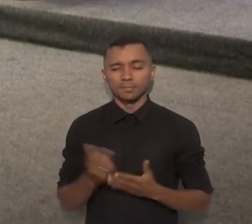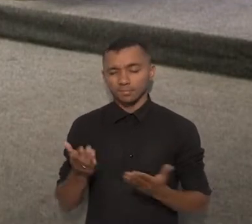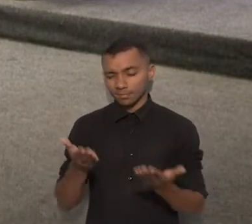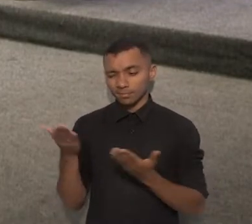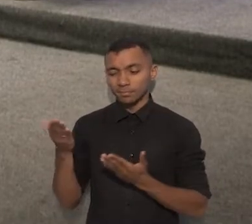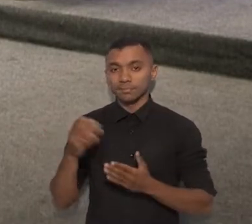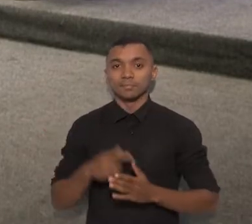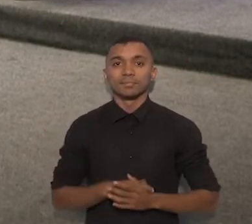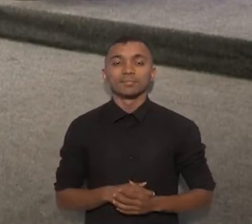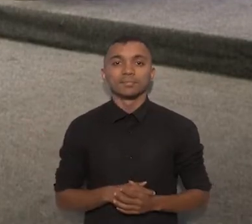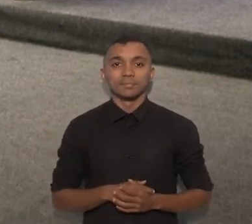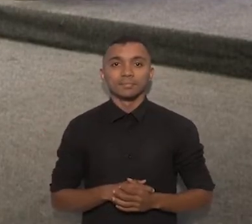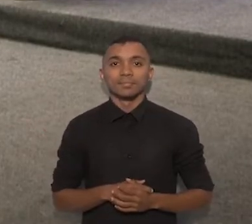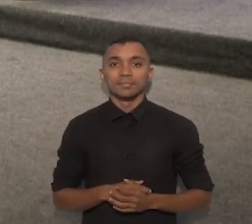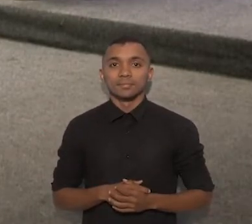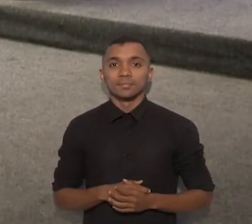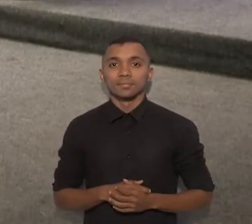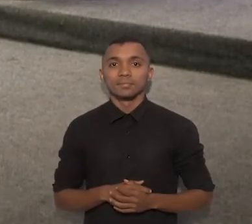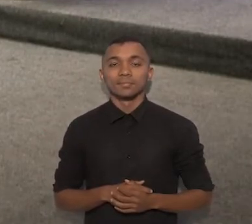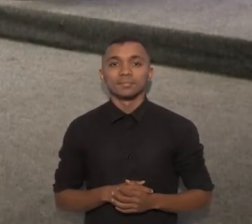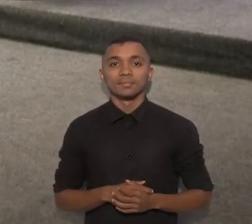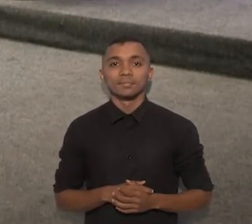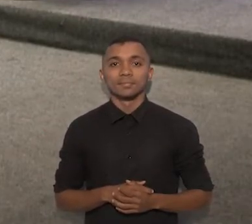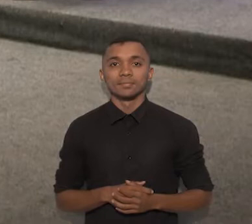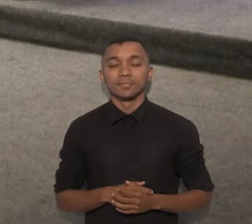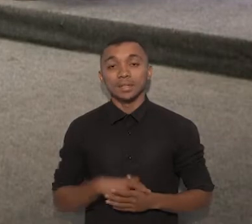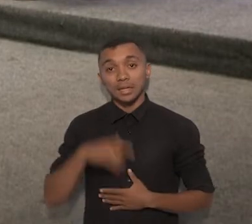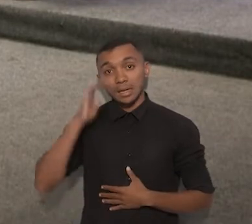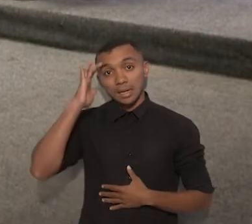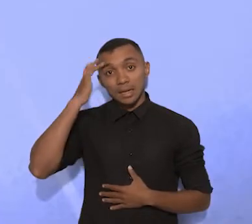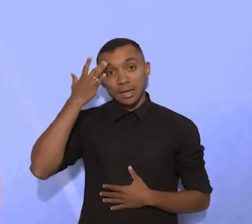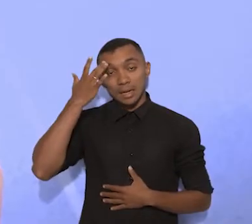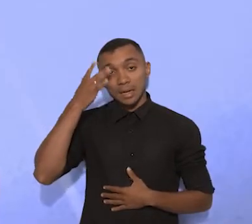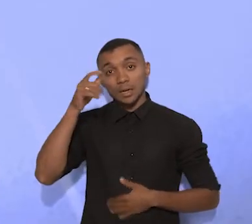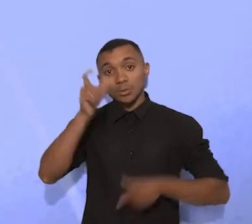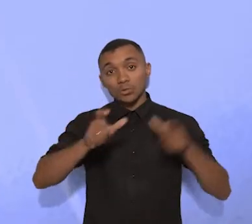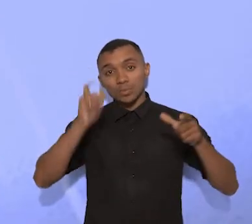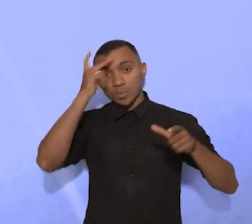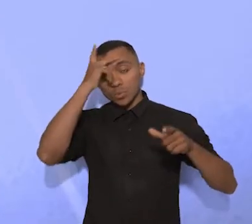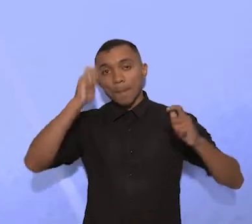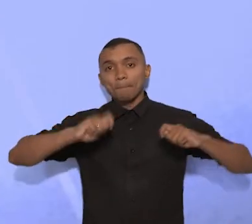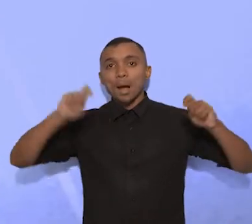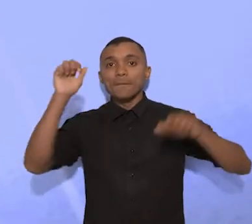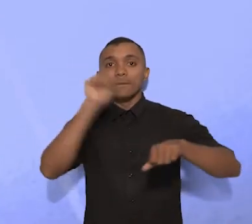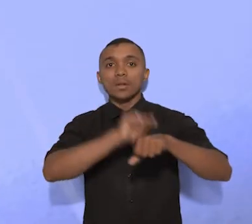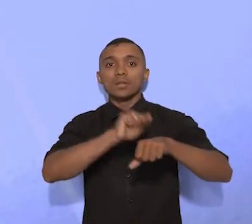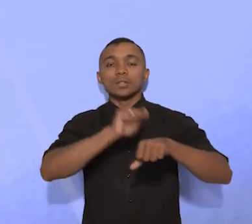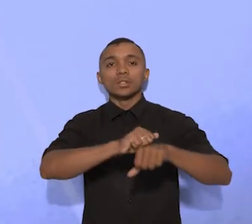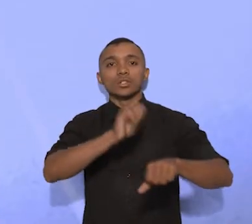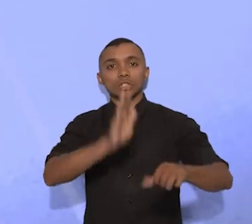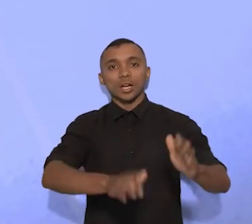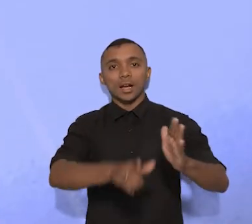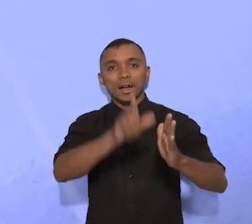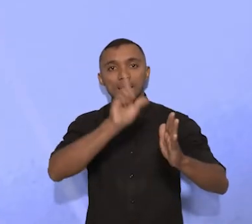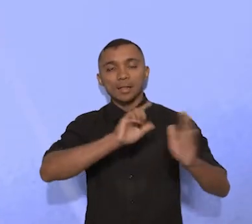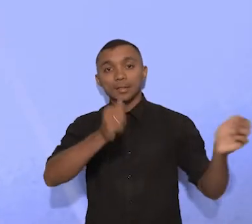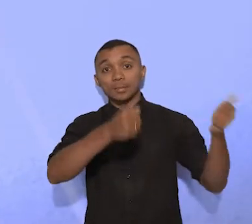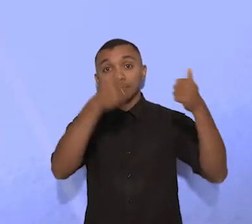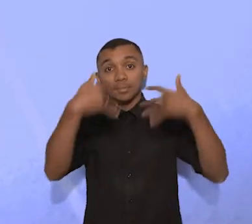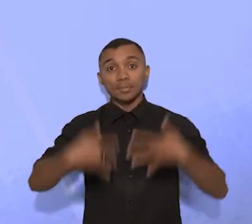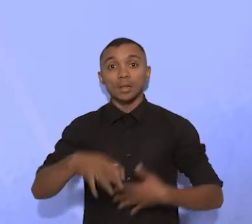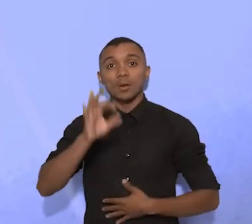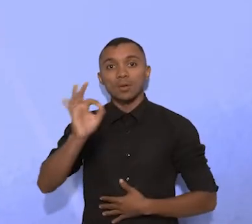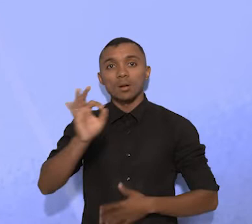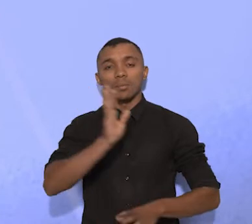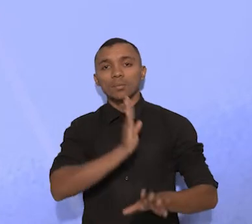que você tinha feito. Eu acho que o torcedor do Fortaleza, e eu já venho dizendo isso já há algum tempo, e mais do que